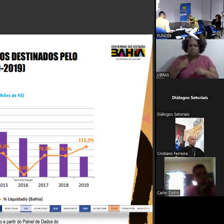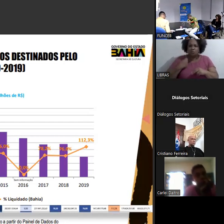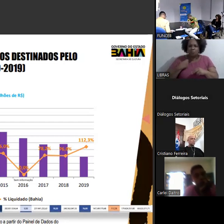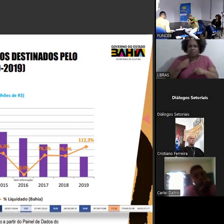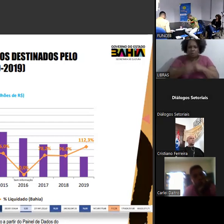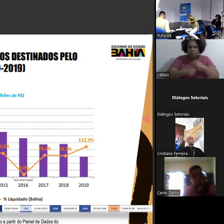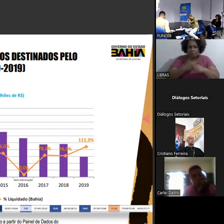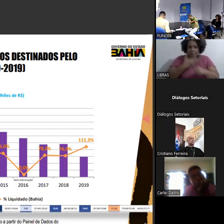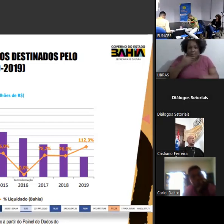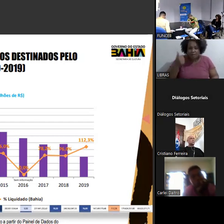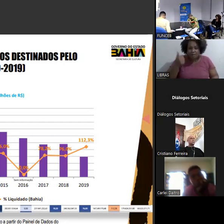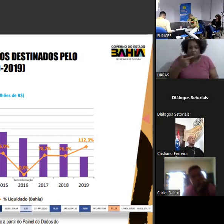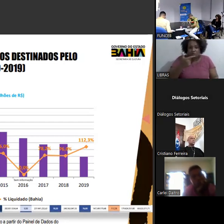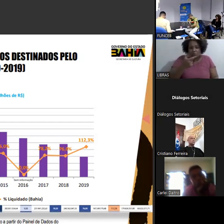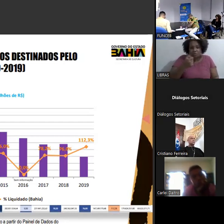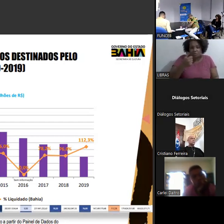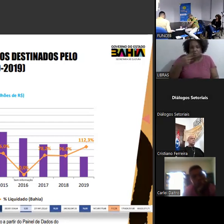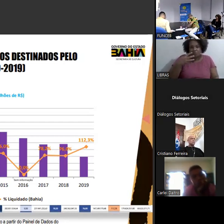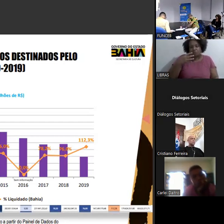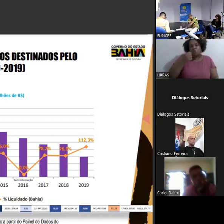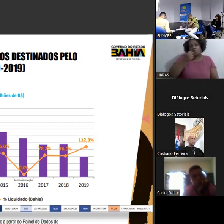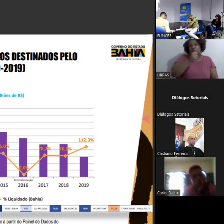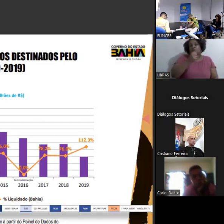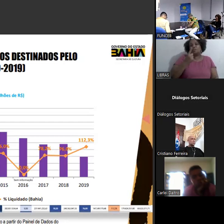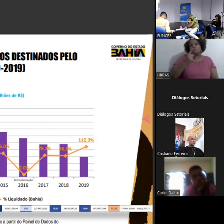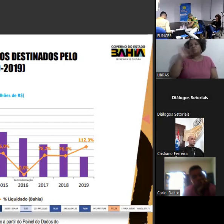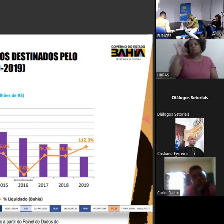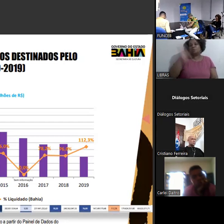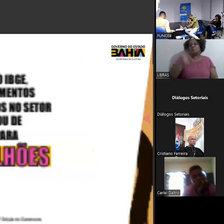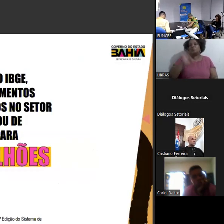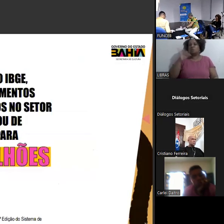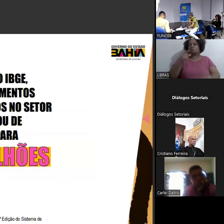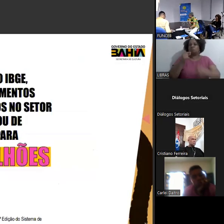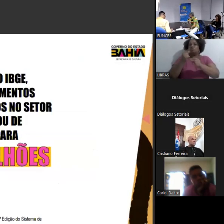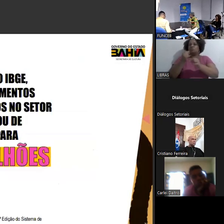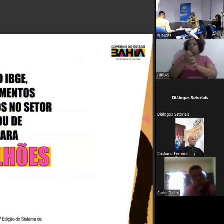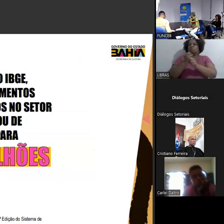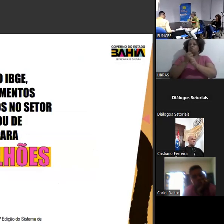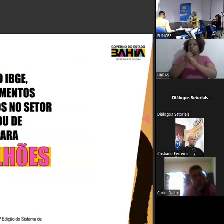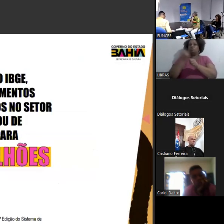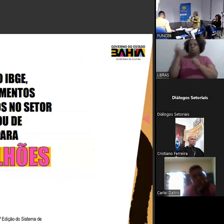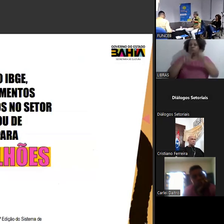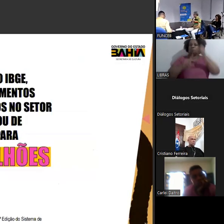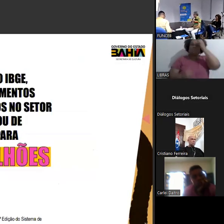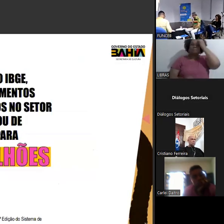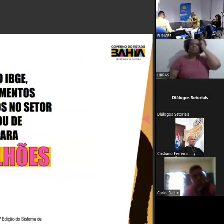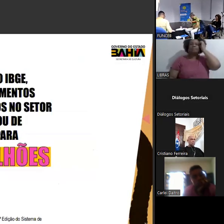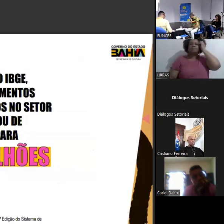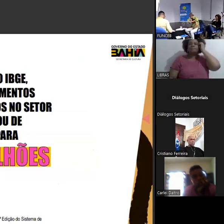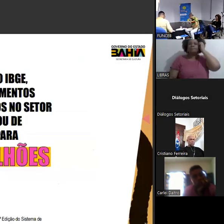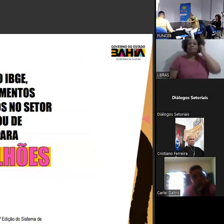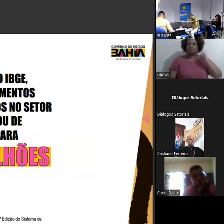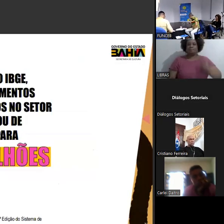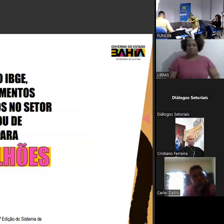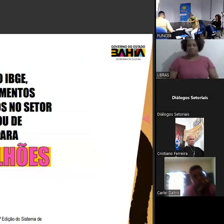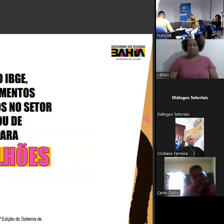de 2014, com 89% do orçamento liquidado. Aqui também, do ponto de vista de